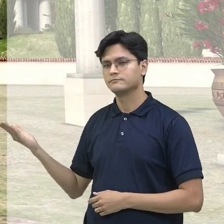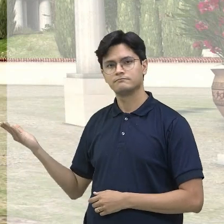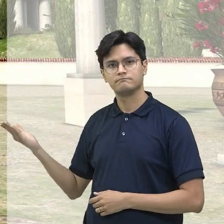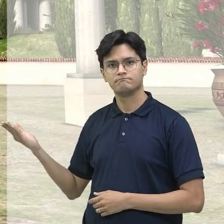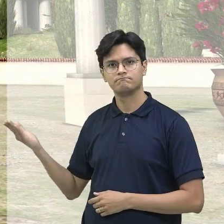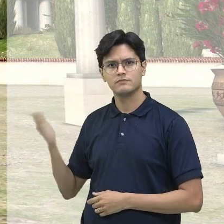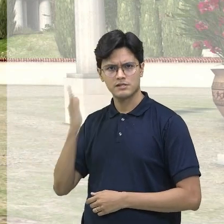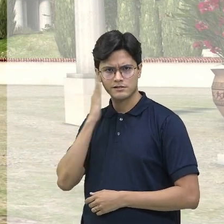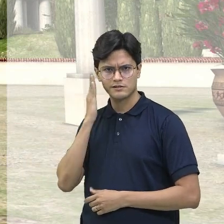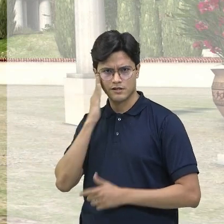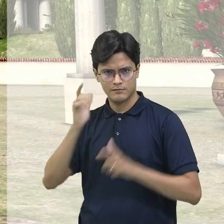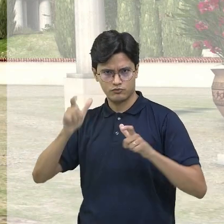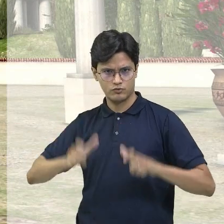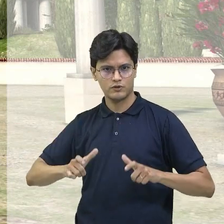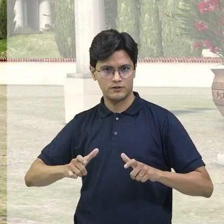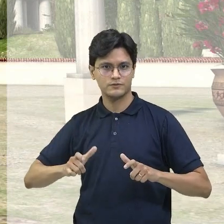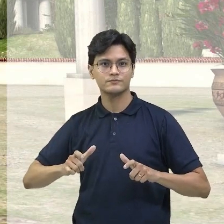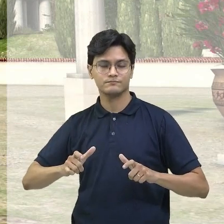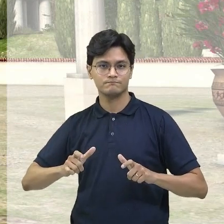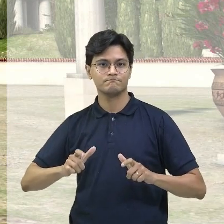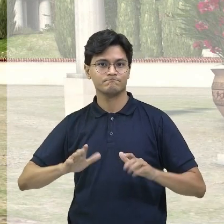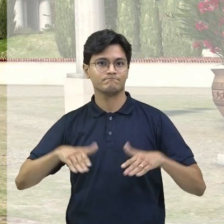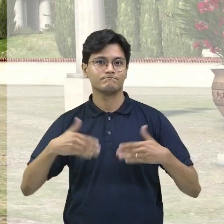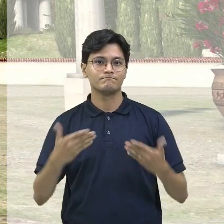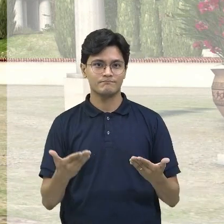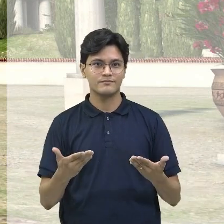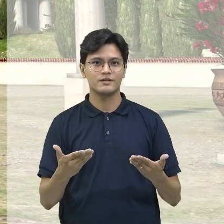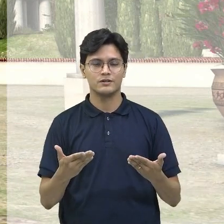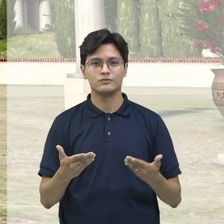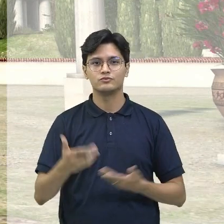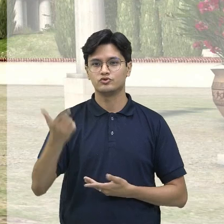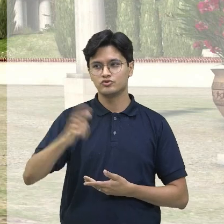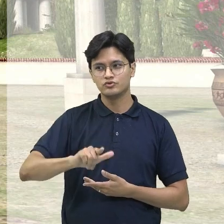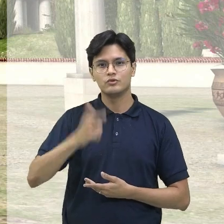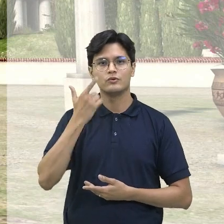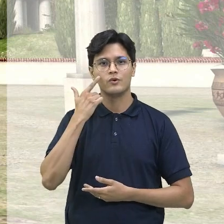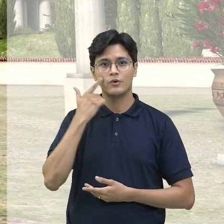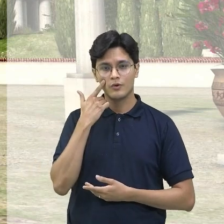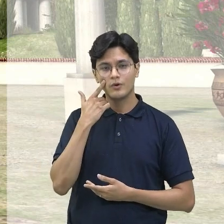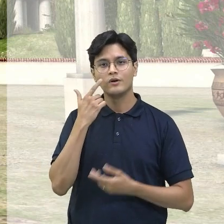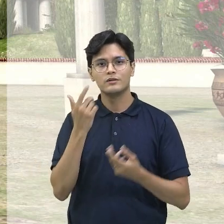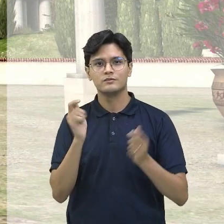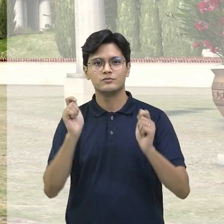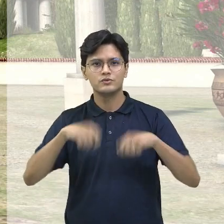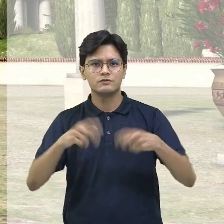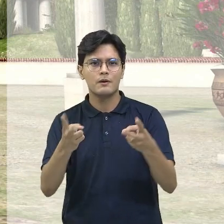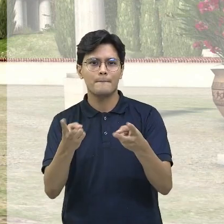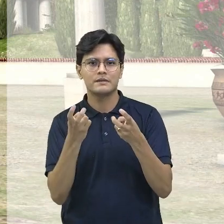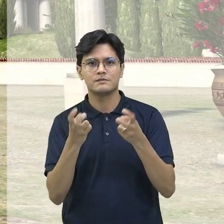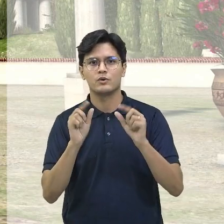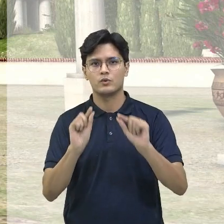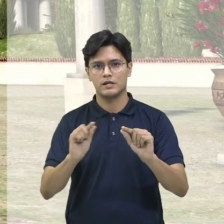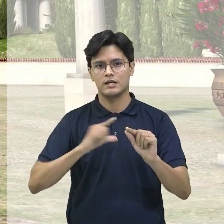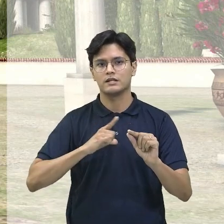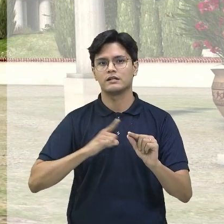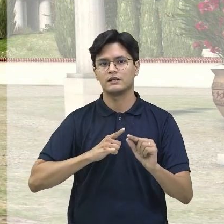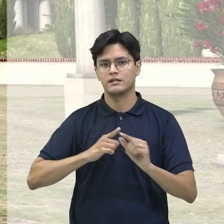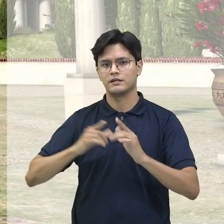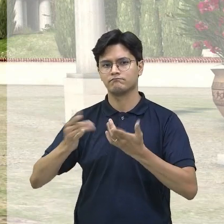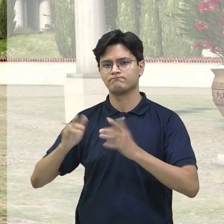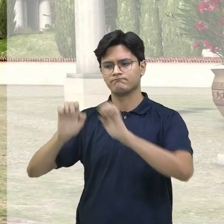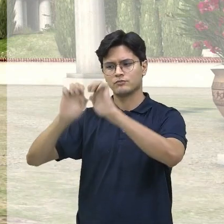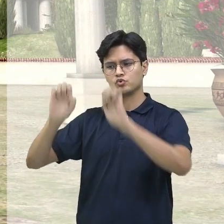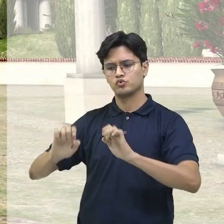eu estou? Então, olhem aí mais um pouquinho. Dá para ver aqui uma escultura, tem uma